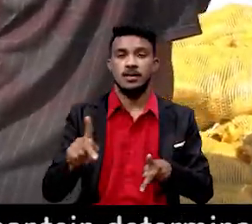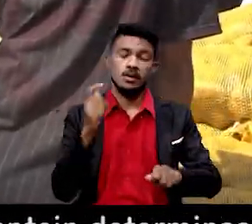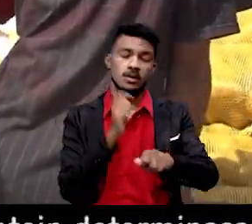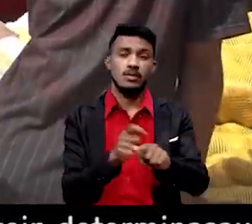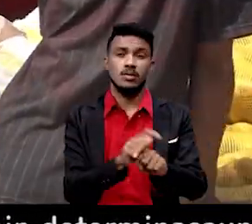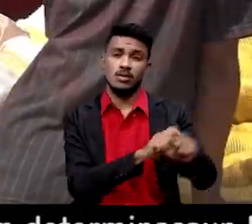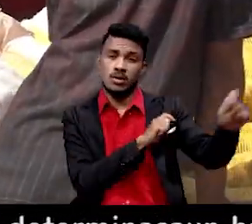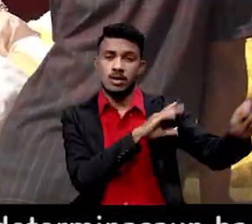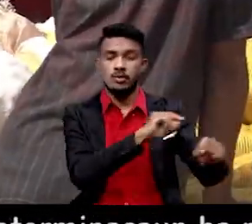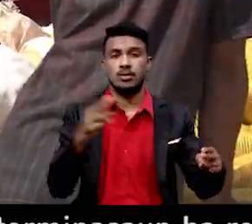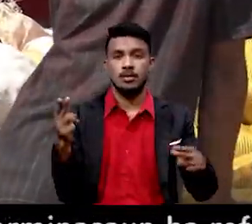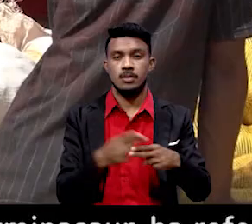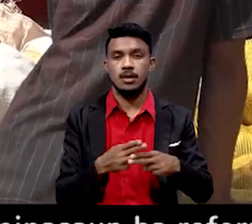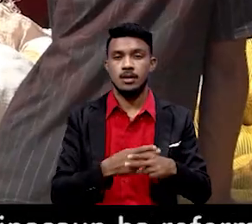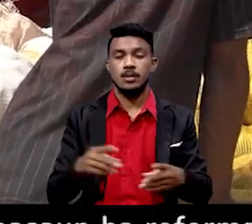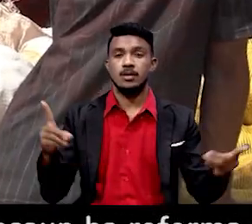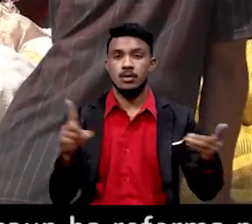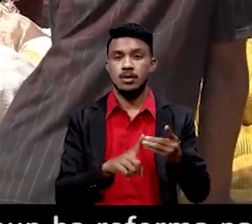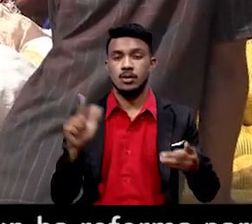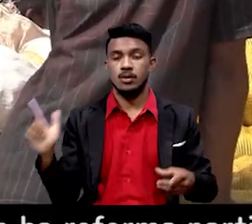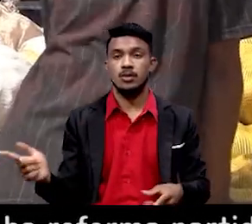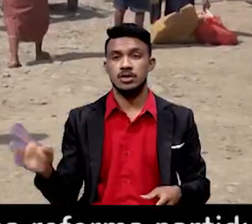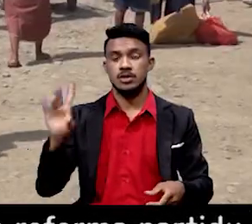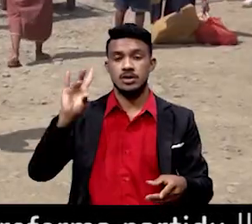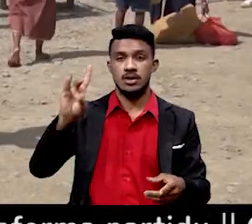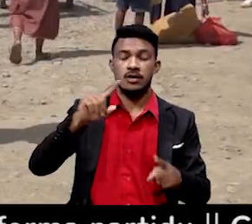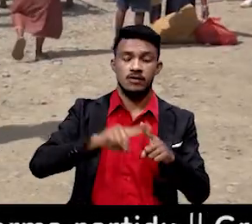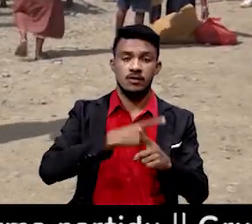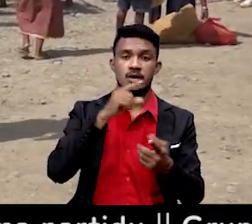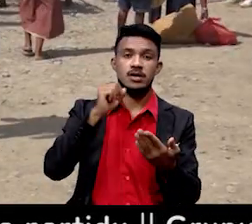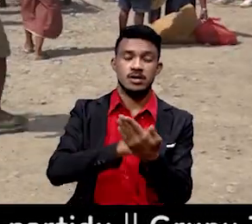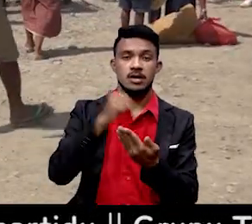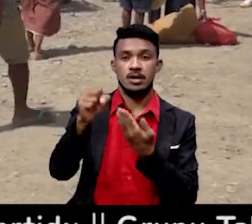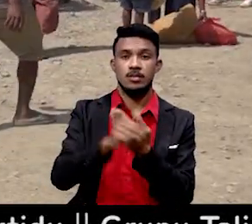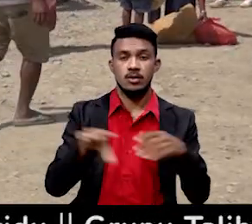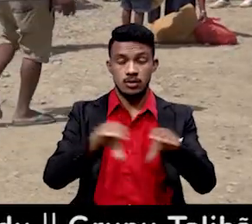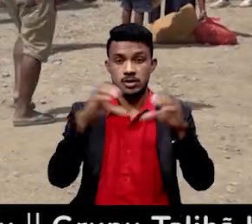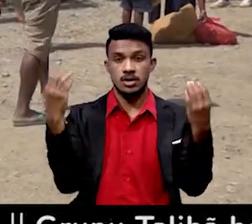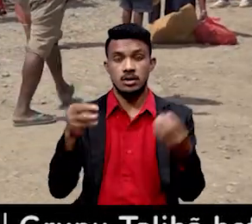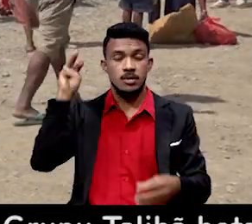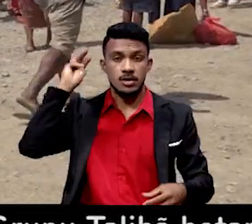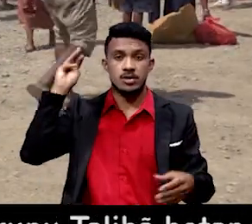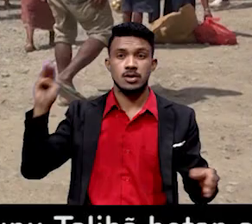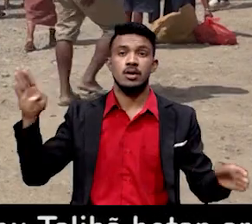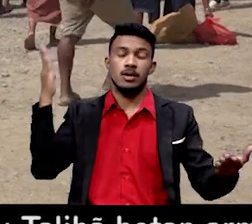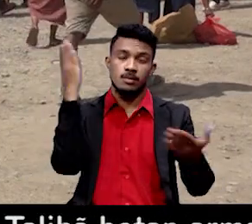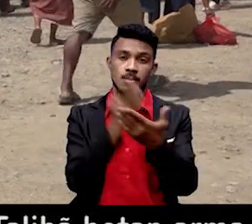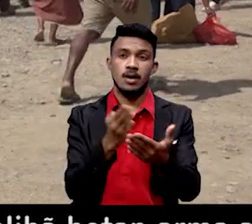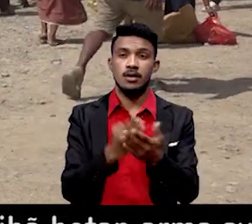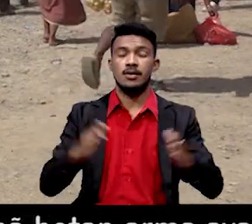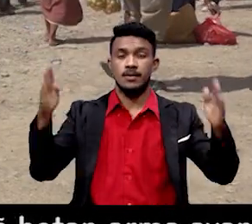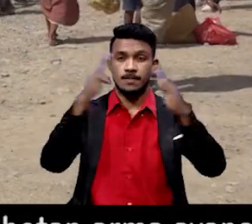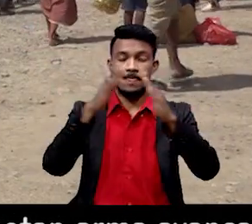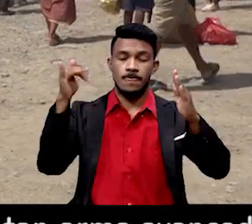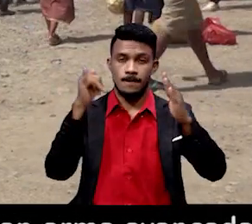prazo. Nunei e loron do anulo recensia fulan setembro, né? Conselho Ministro Hakoto on na cerca sanitária em município de Ili, mas